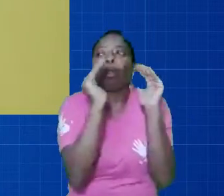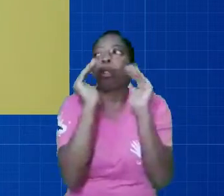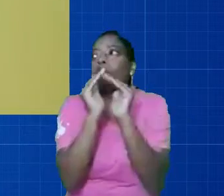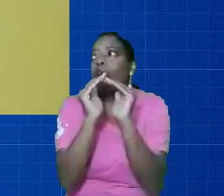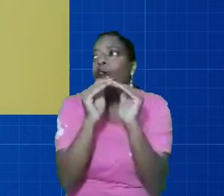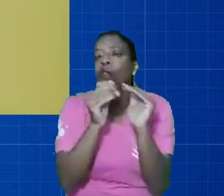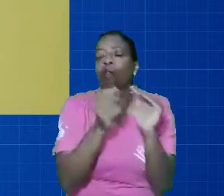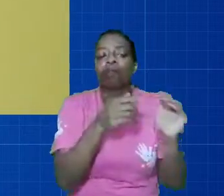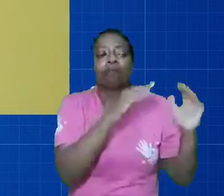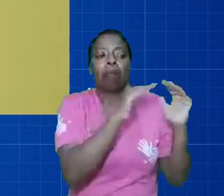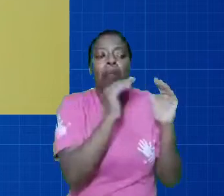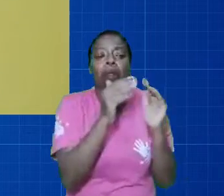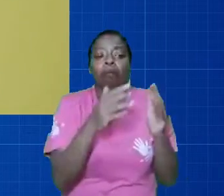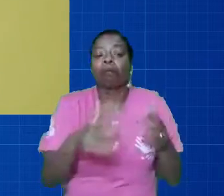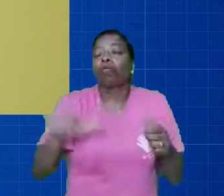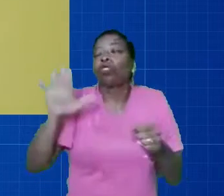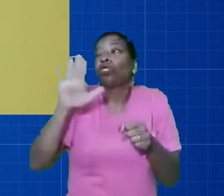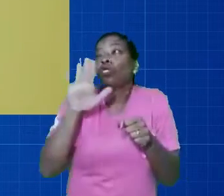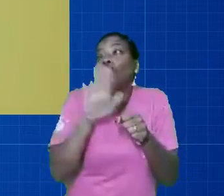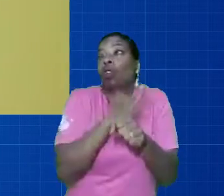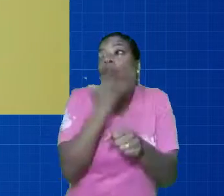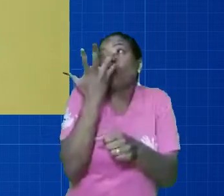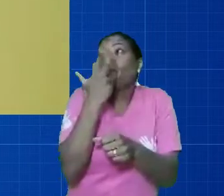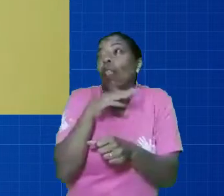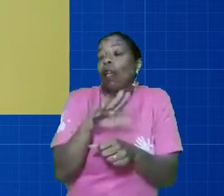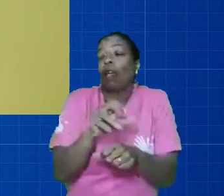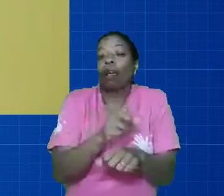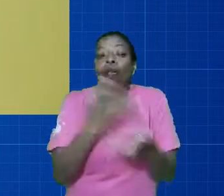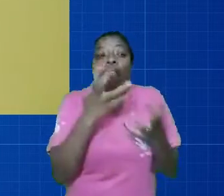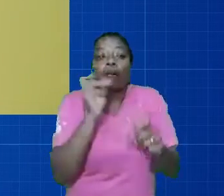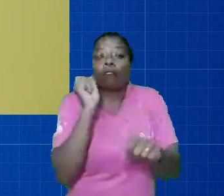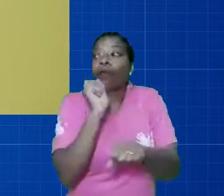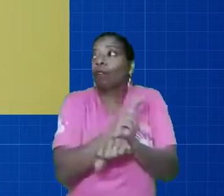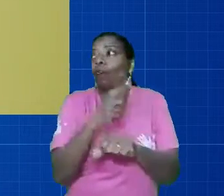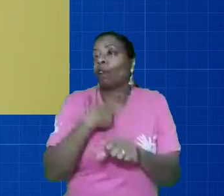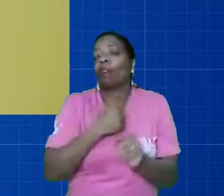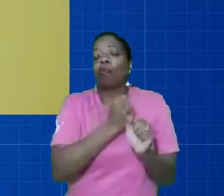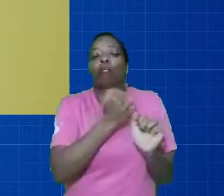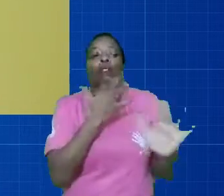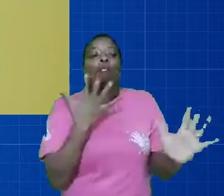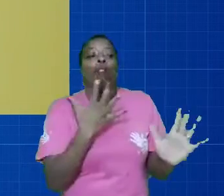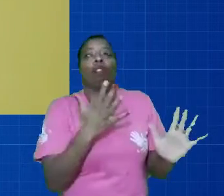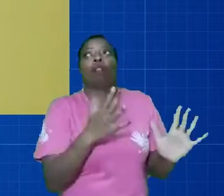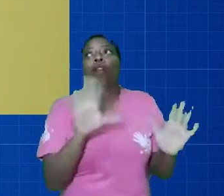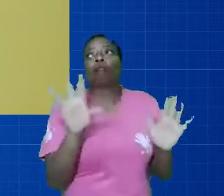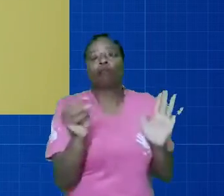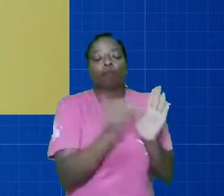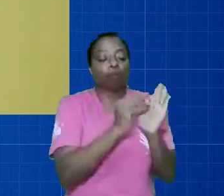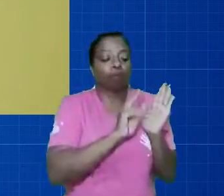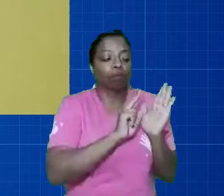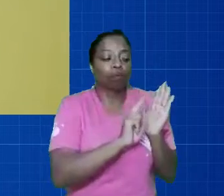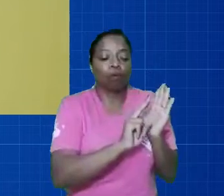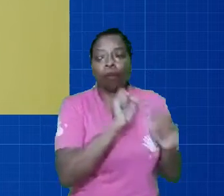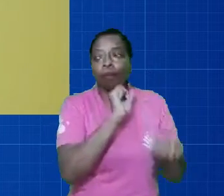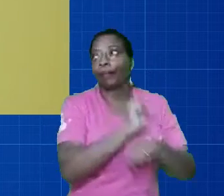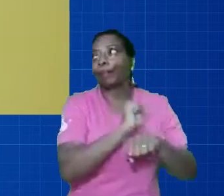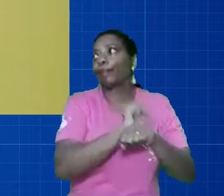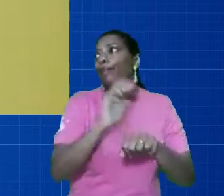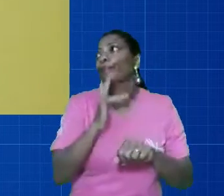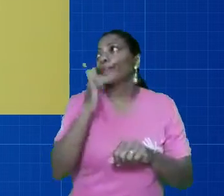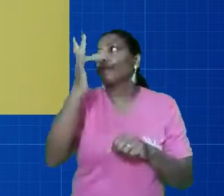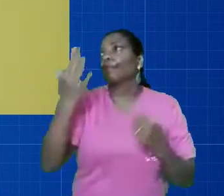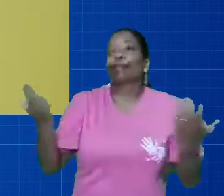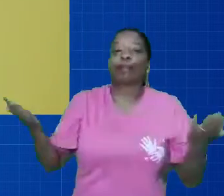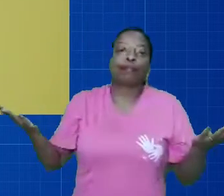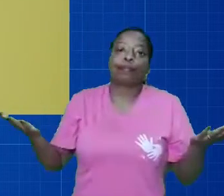de criança, e eu ainda fiquei na fila de espera, não consegui fazer a inscrição, né? Aí eu acho que o